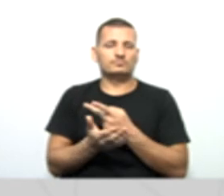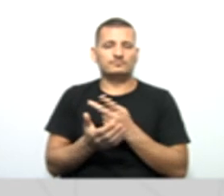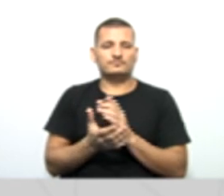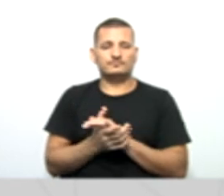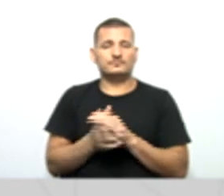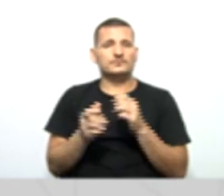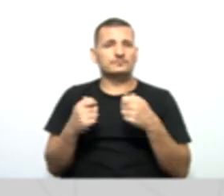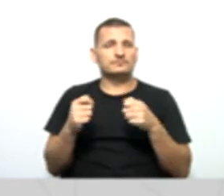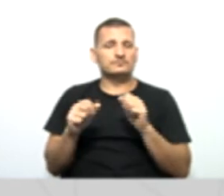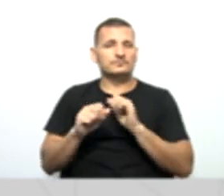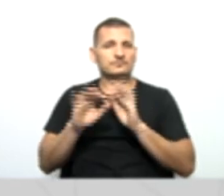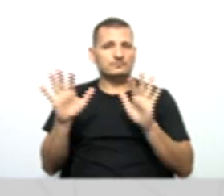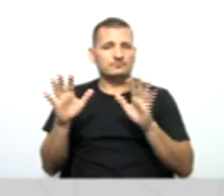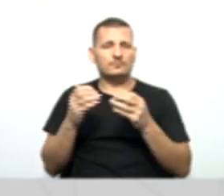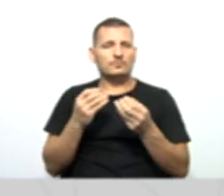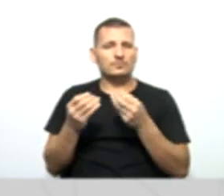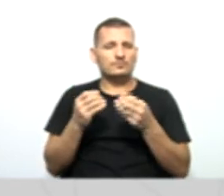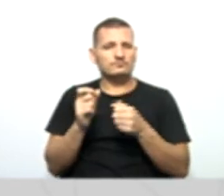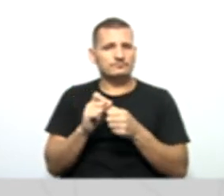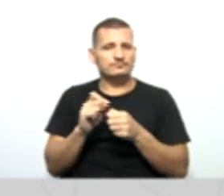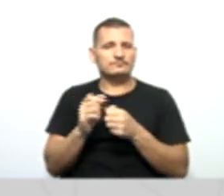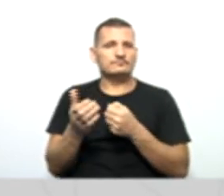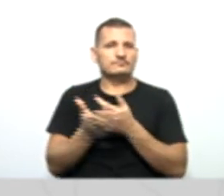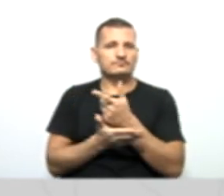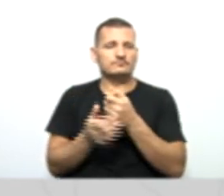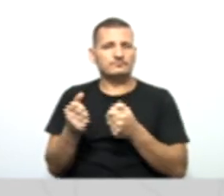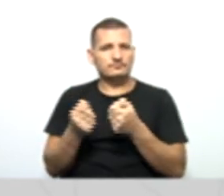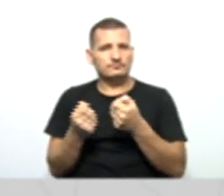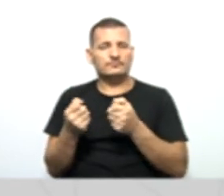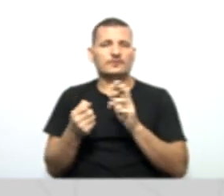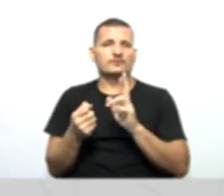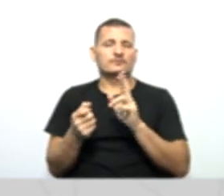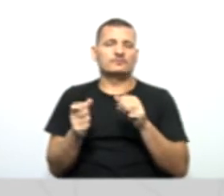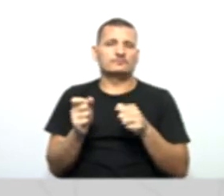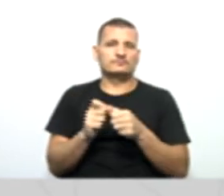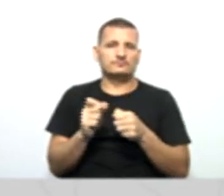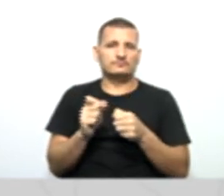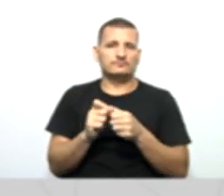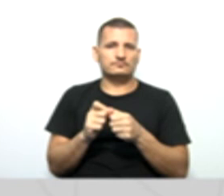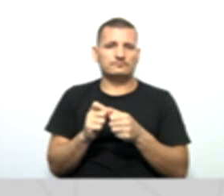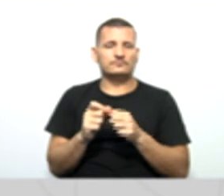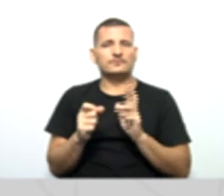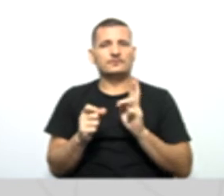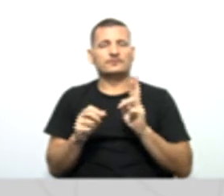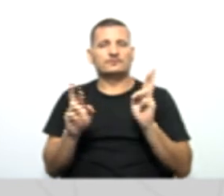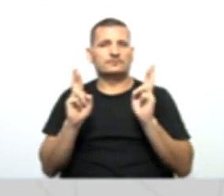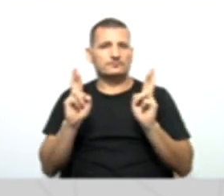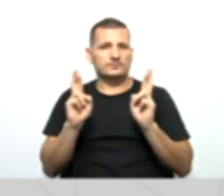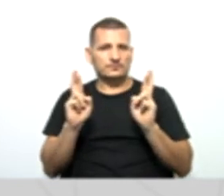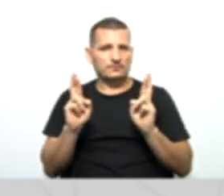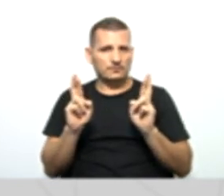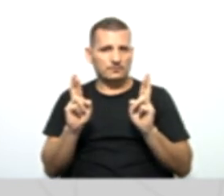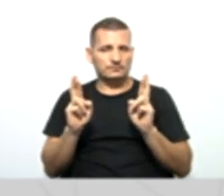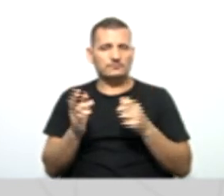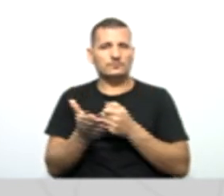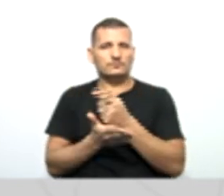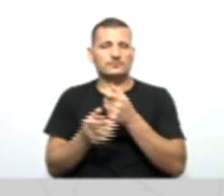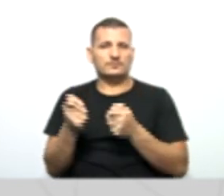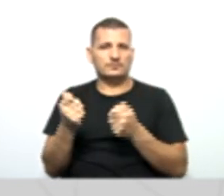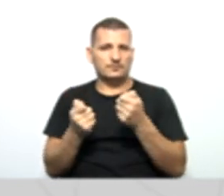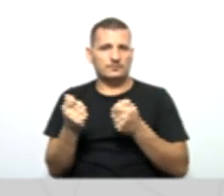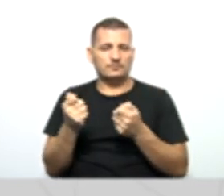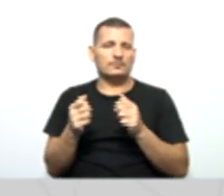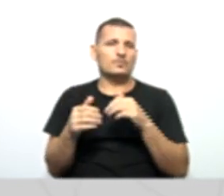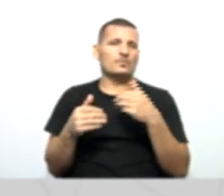Isso tem que estar bem claro, como que vai ser feita essa aquisição, quem é que vai fazer, quem é o responsável por comprar esses carros, qual